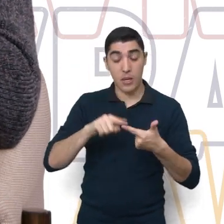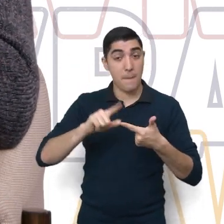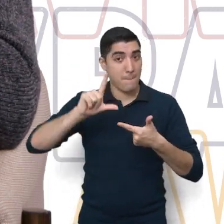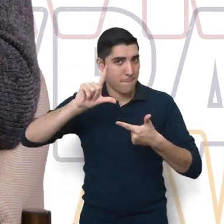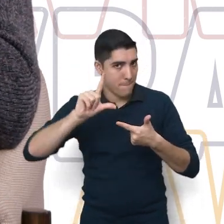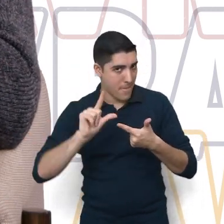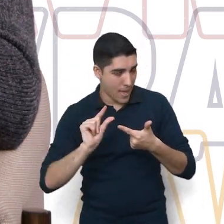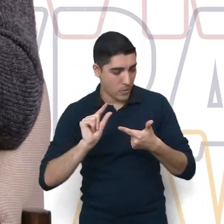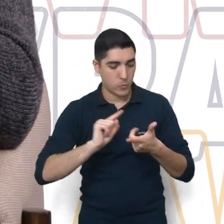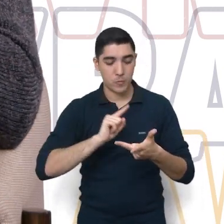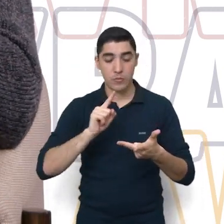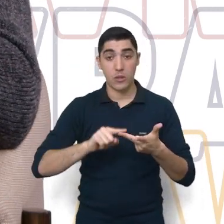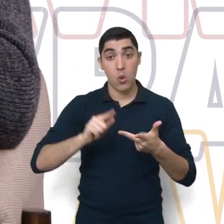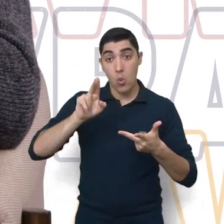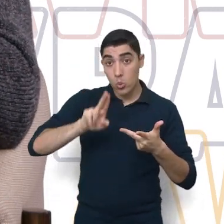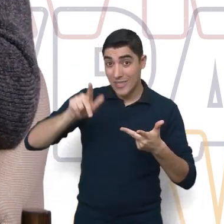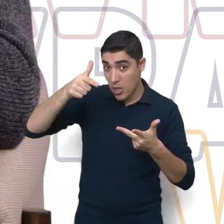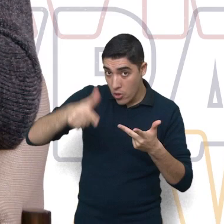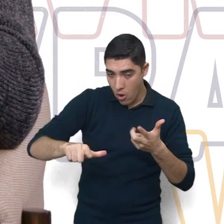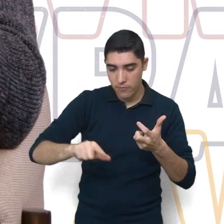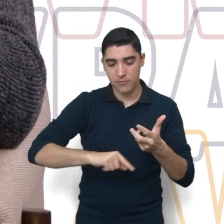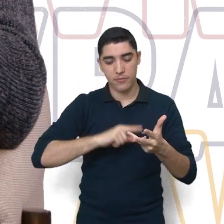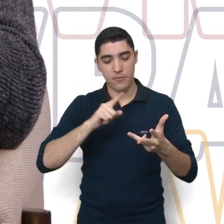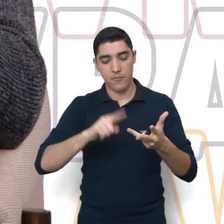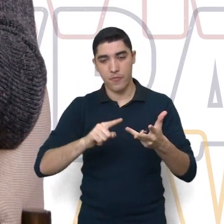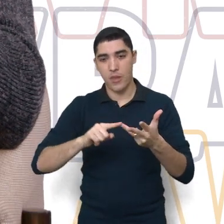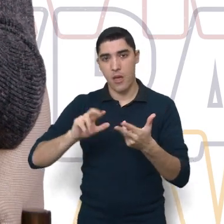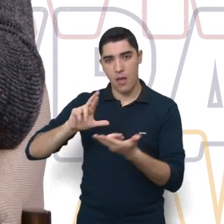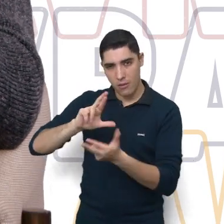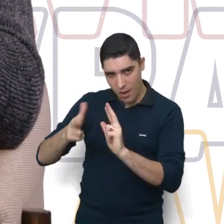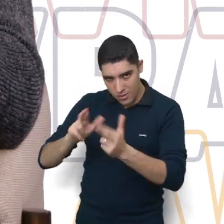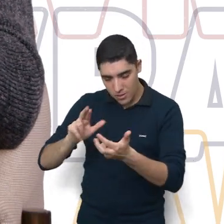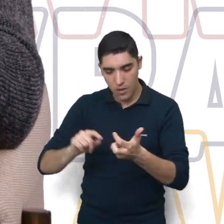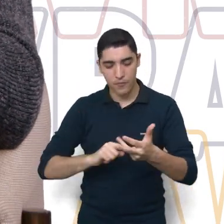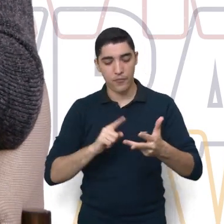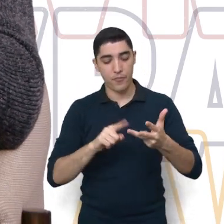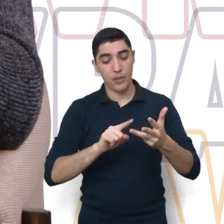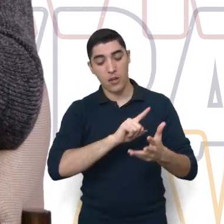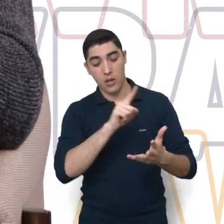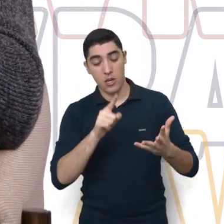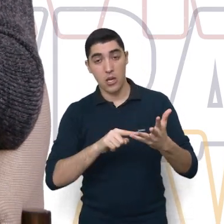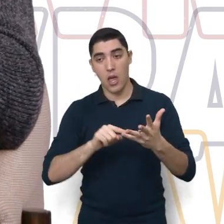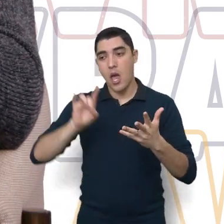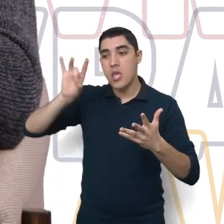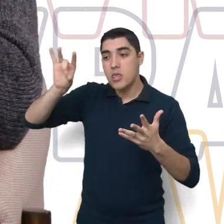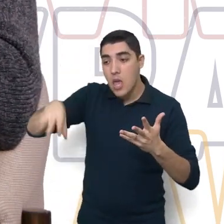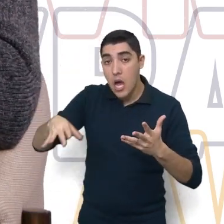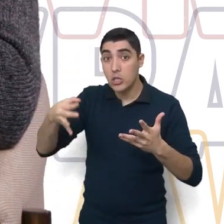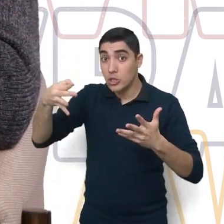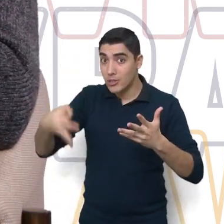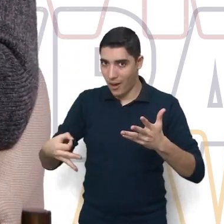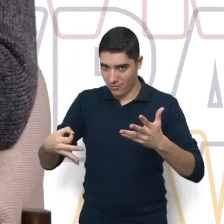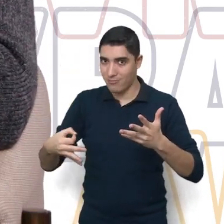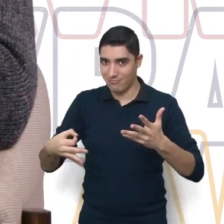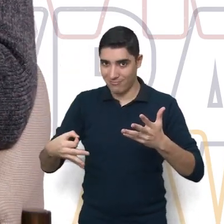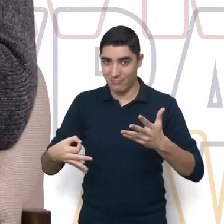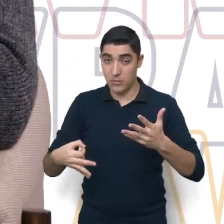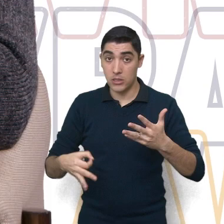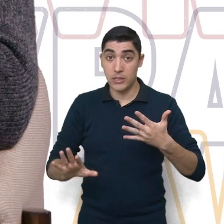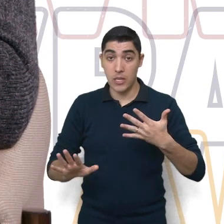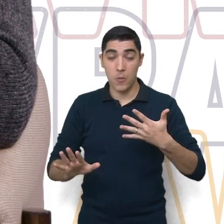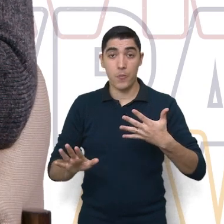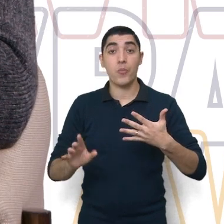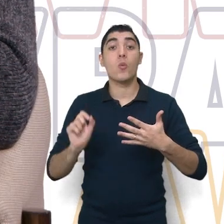reutilizar reciclar e fazer o descarte ambientalmente correto Então a primeira ação nossa